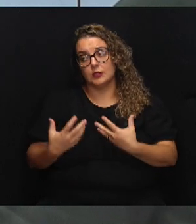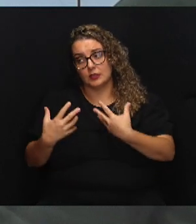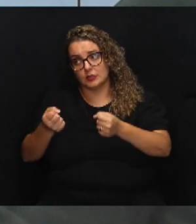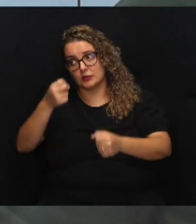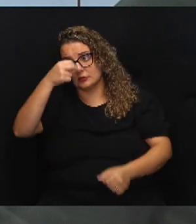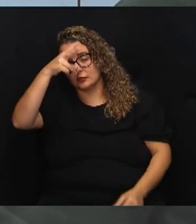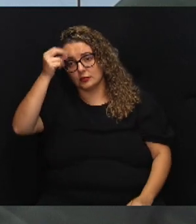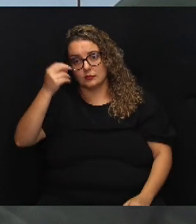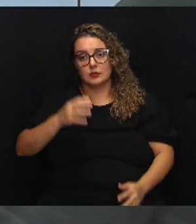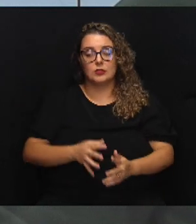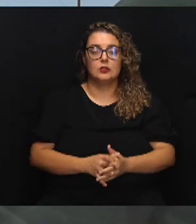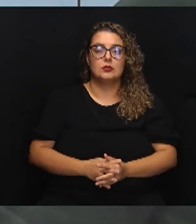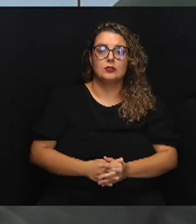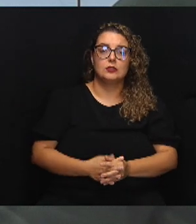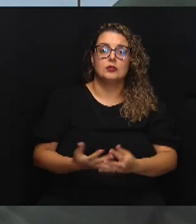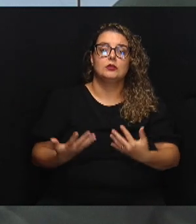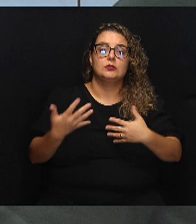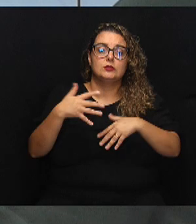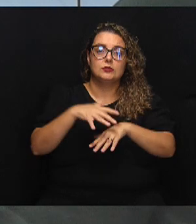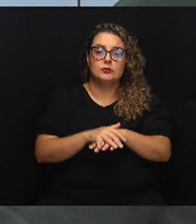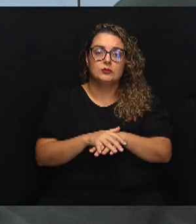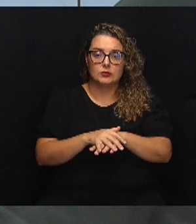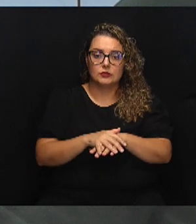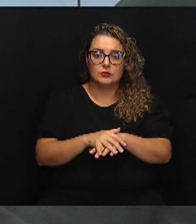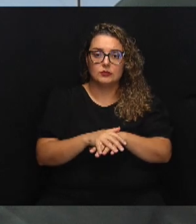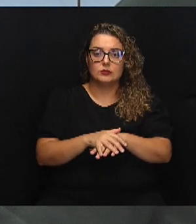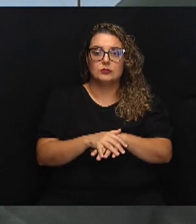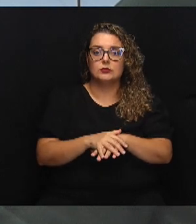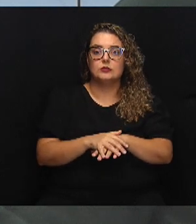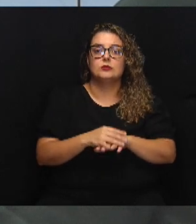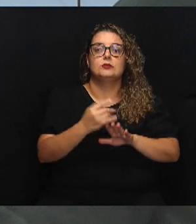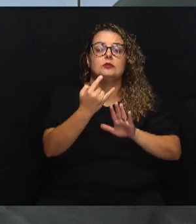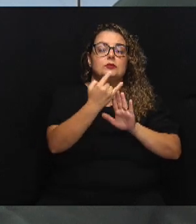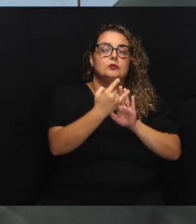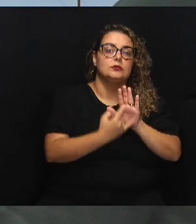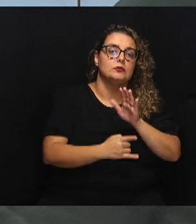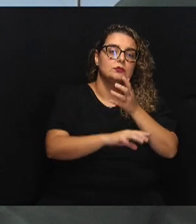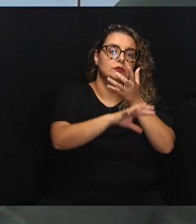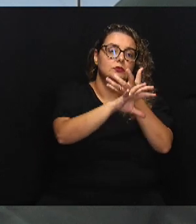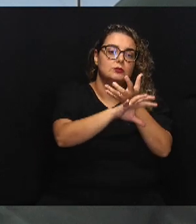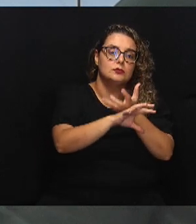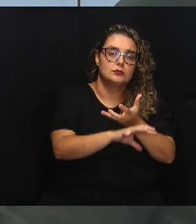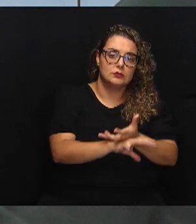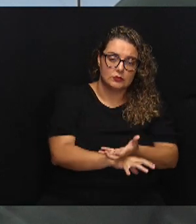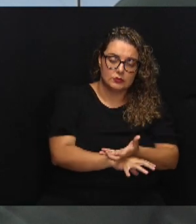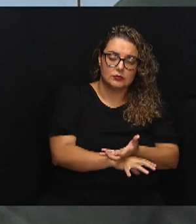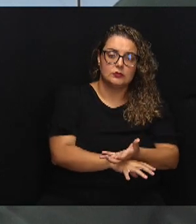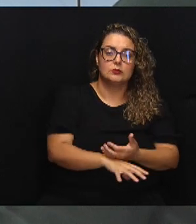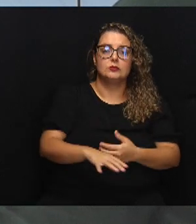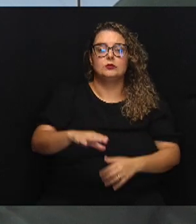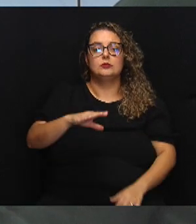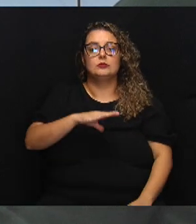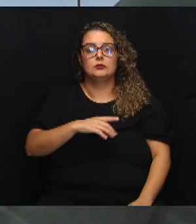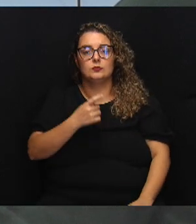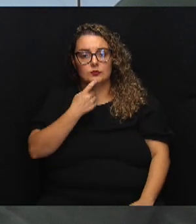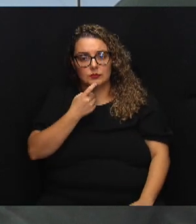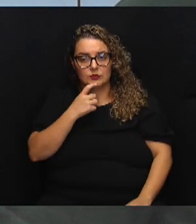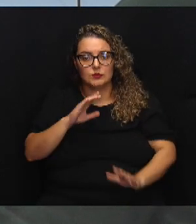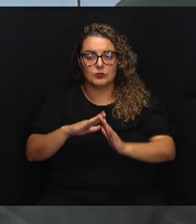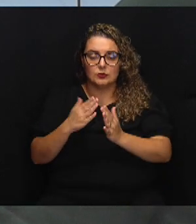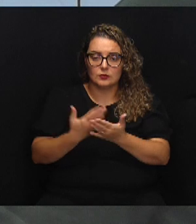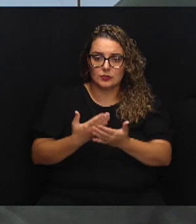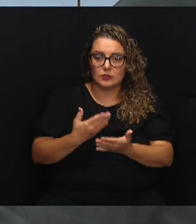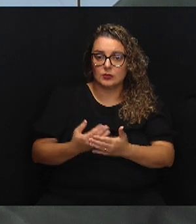que seja inserido, né, nos currículos escolares do município, que é importante a gente ter essa